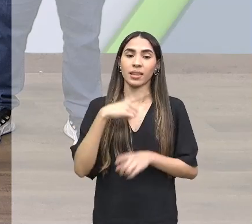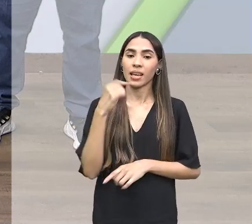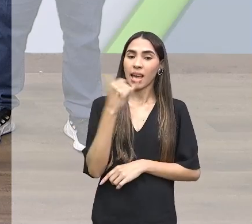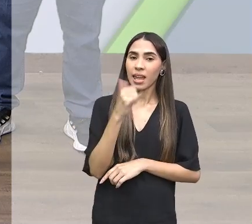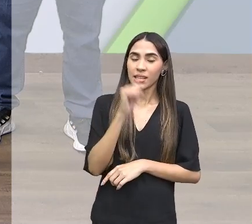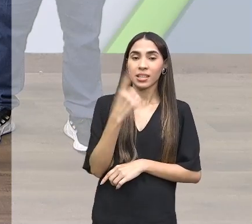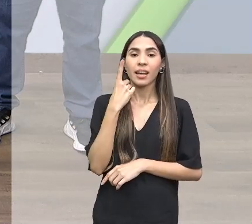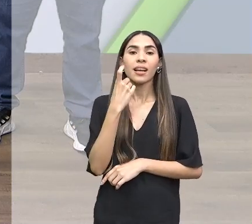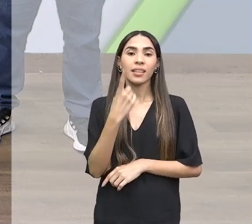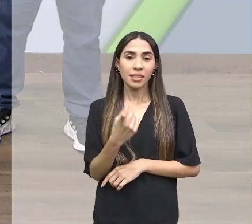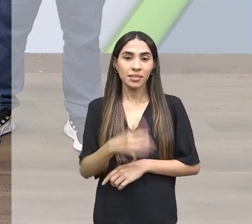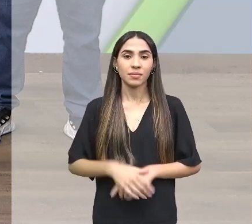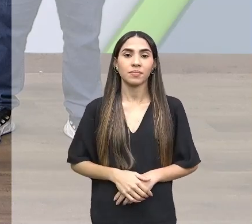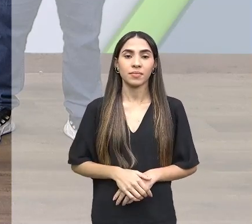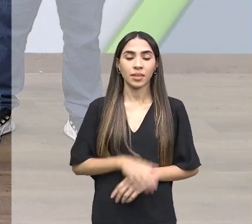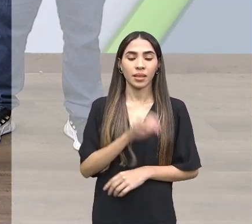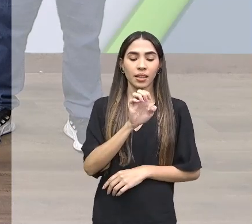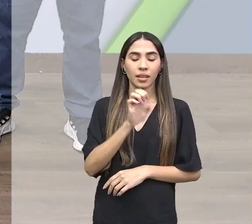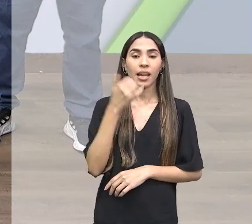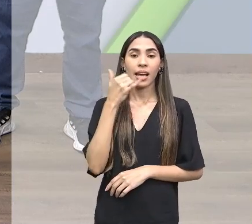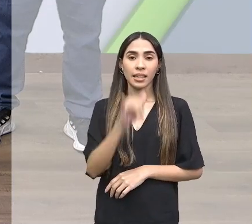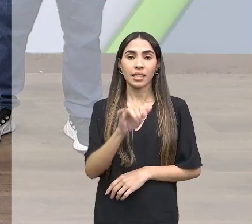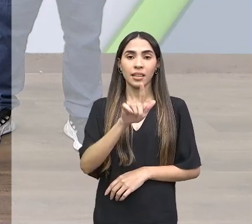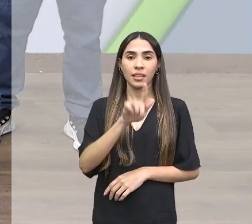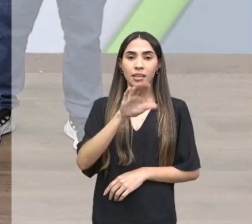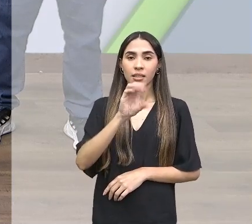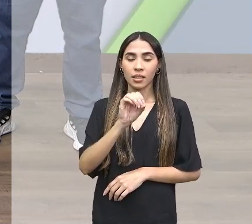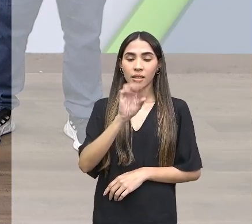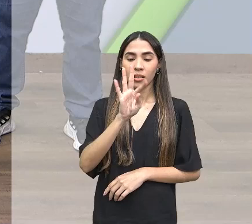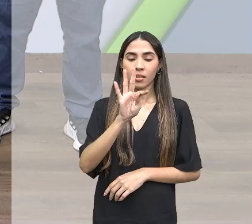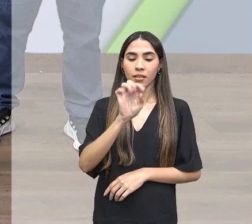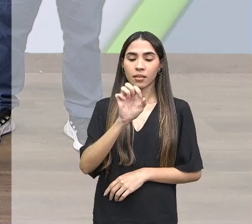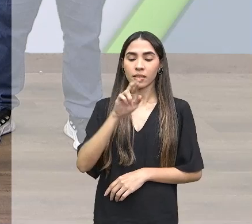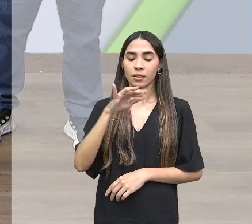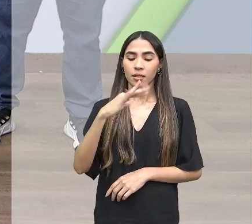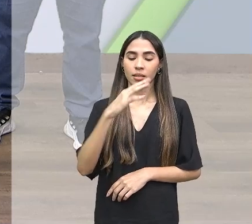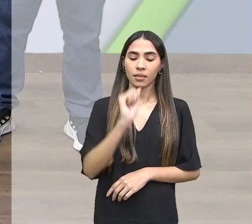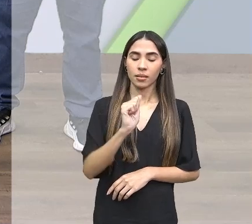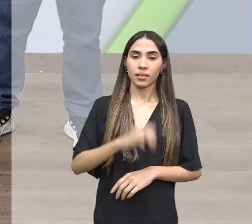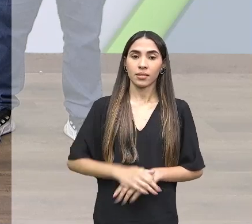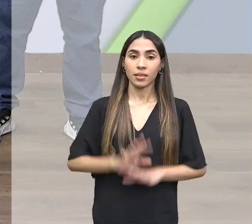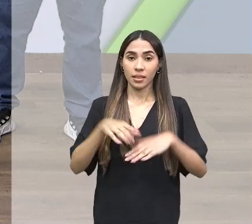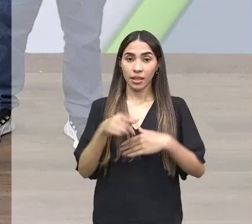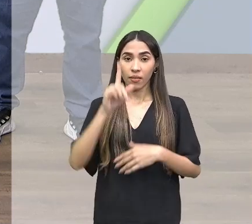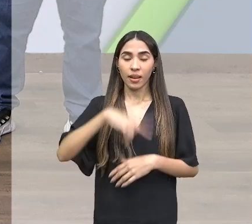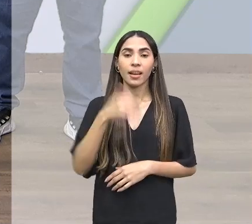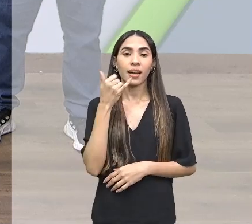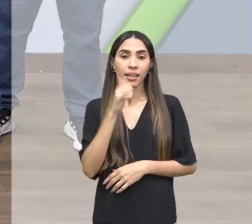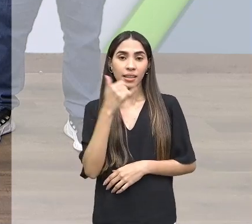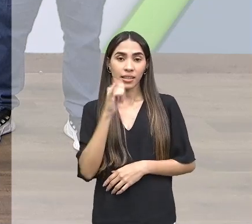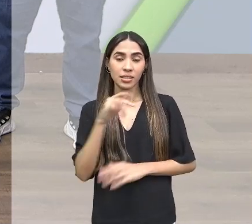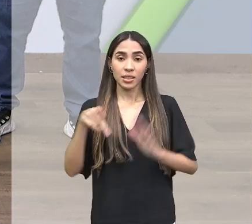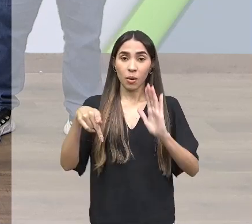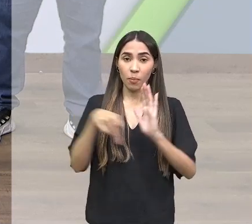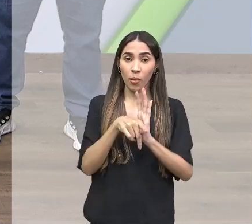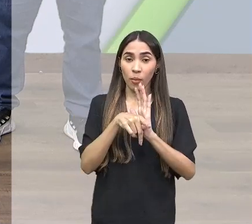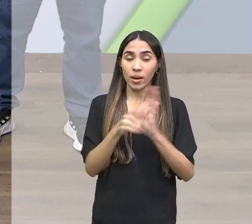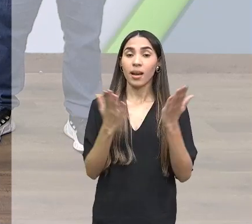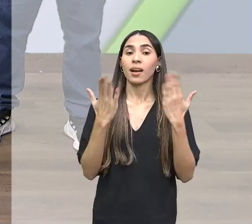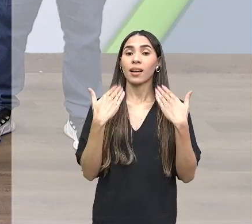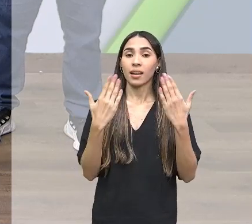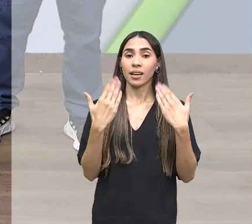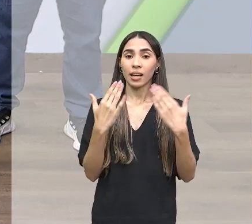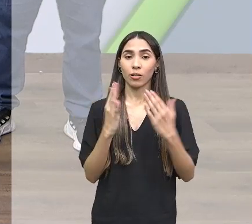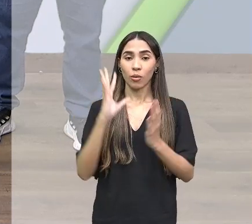que é bem interessante, que é a energia geotérmica. Olha só, na energia geotérmica é a energia que ela é obtida do calor